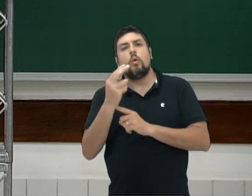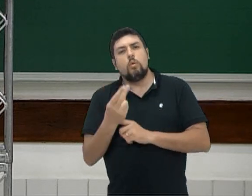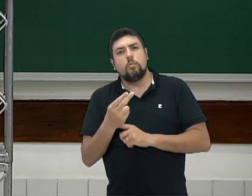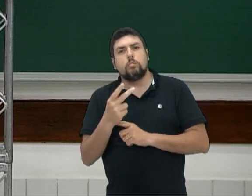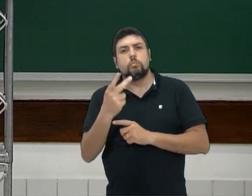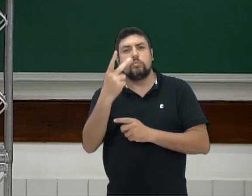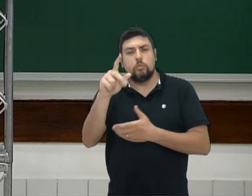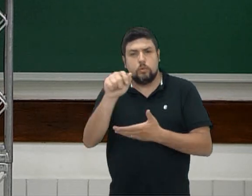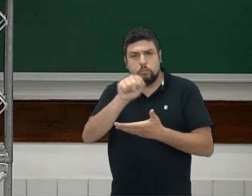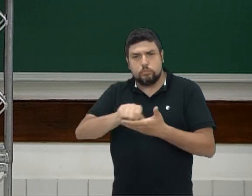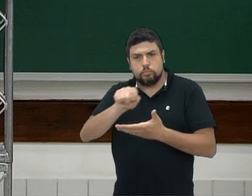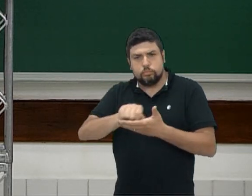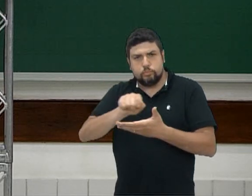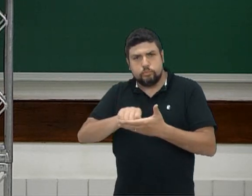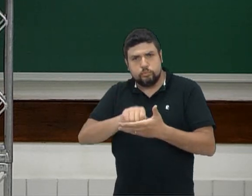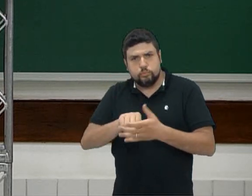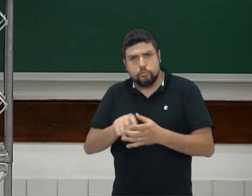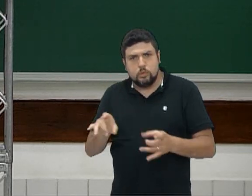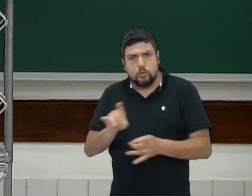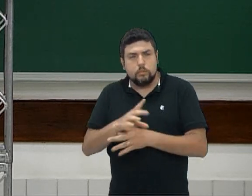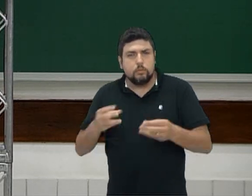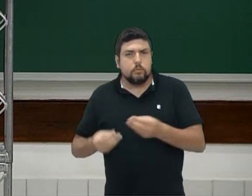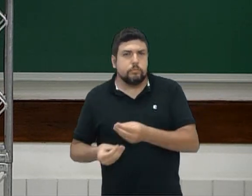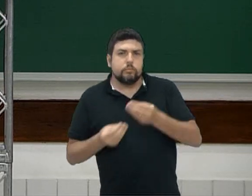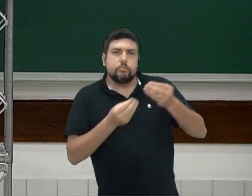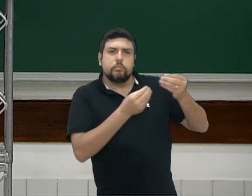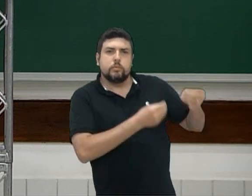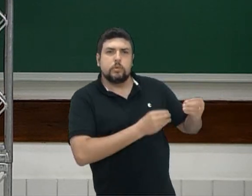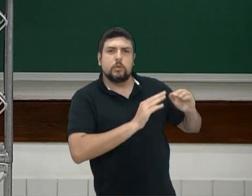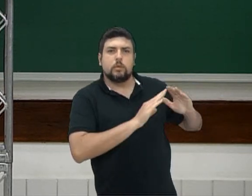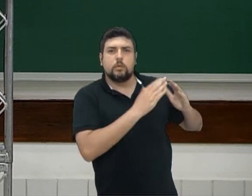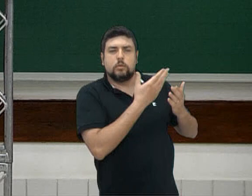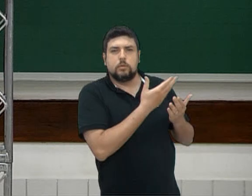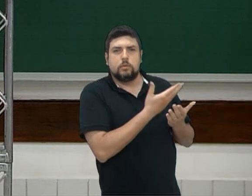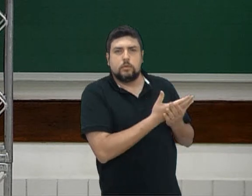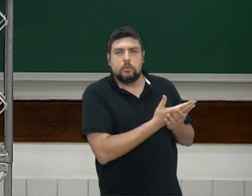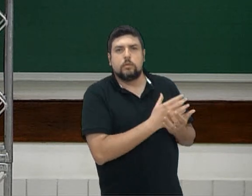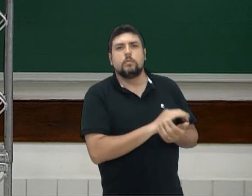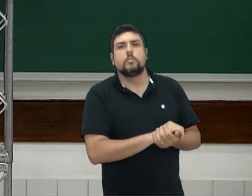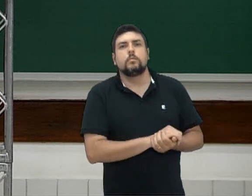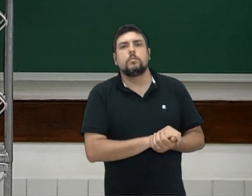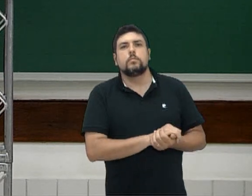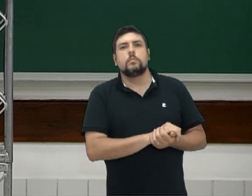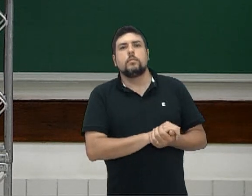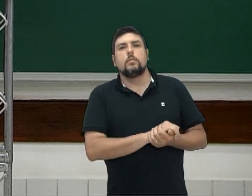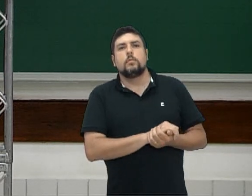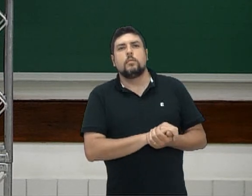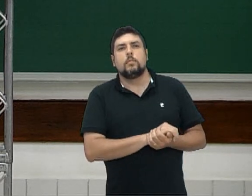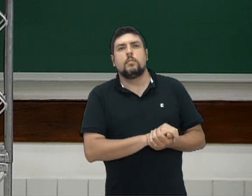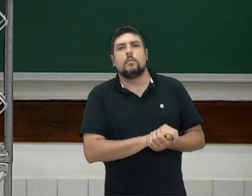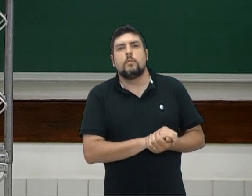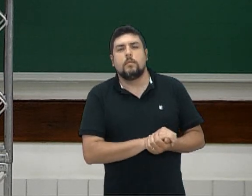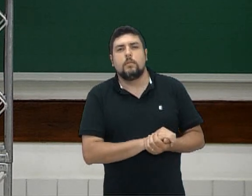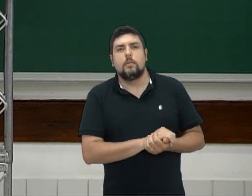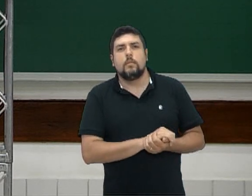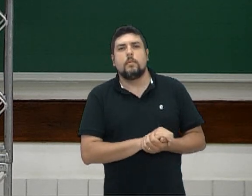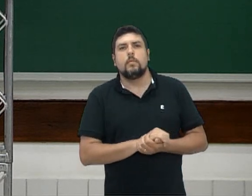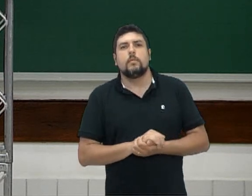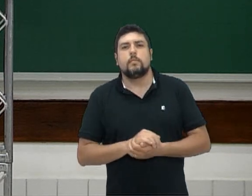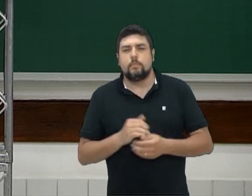caderno e levar até a escola, até os professores, a atividade impressa ou a atividade que você realizou no seu